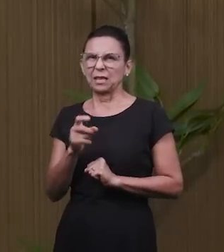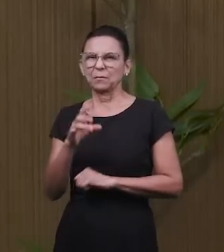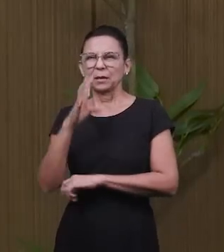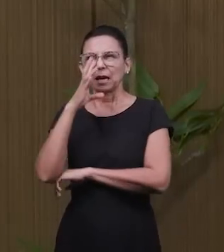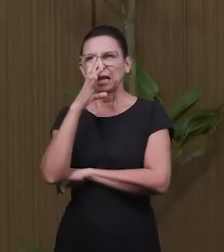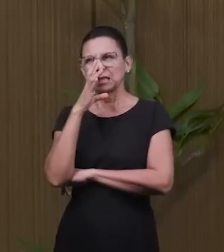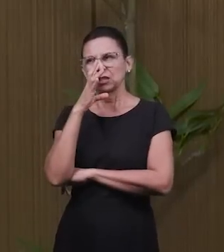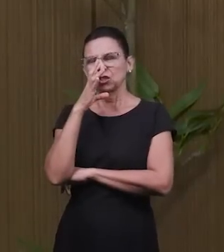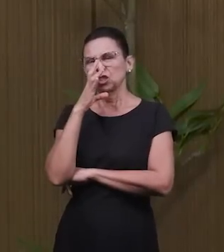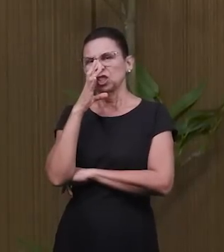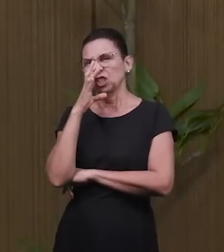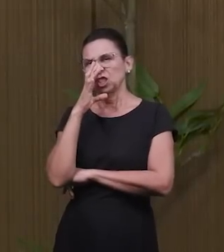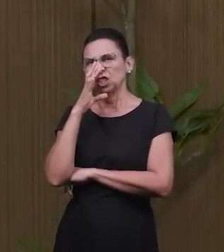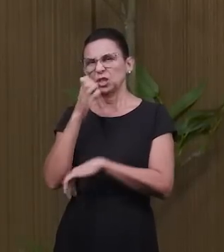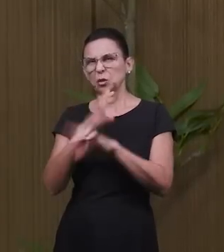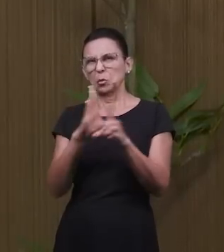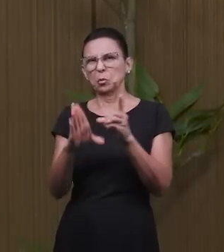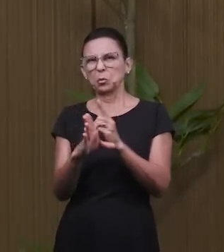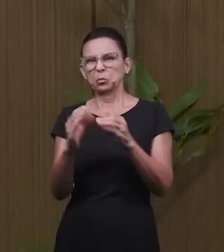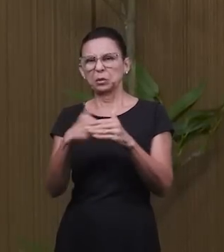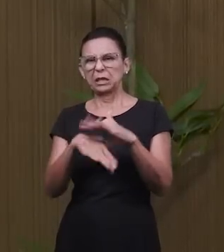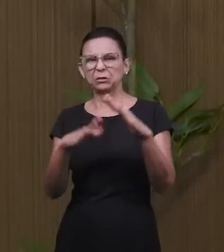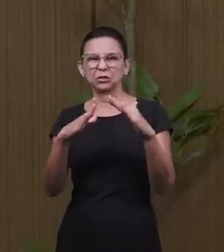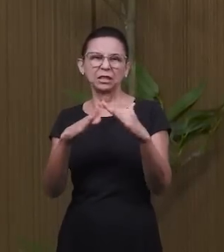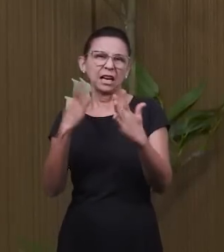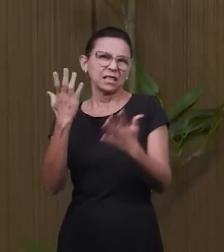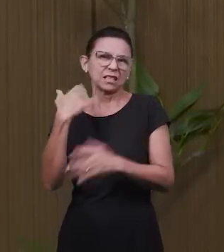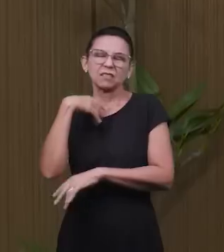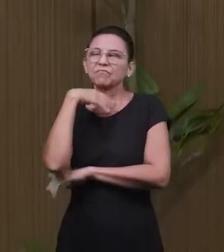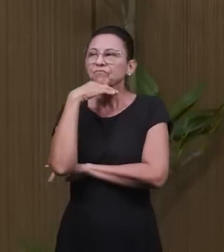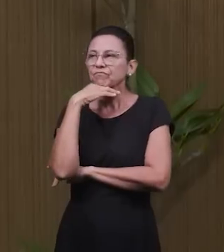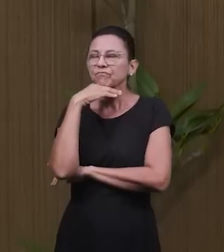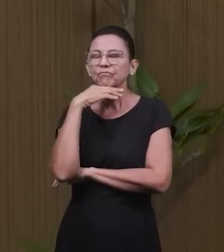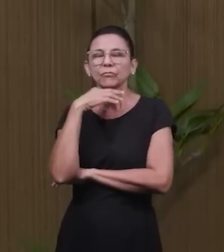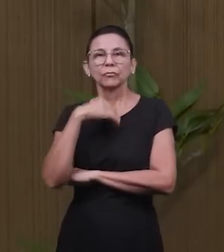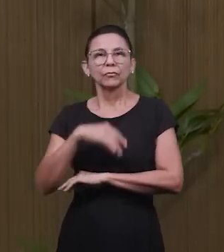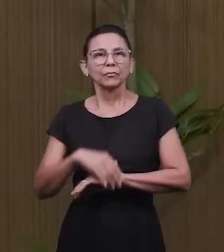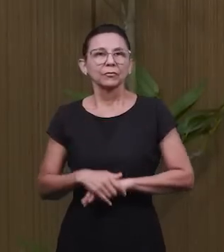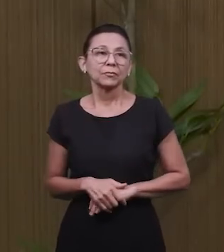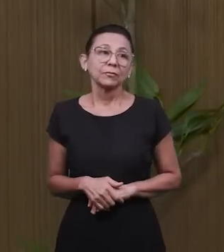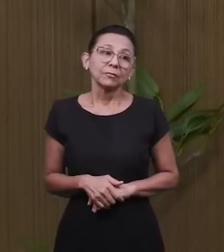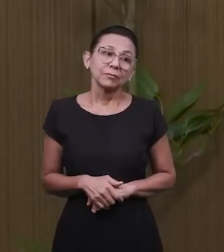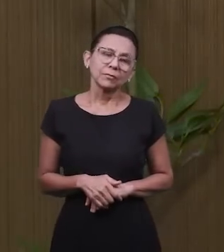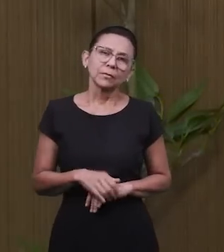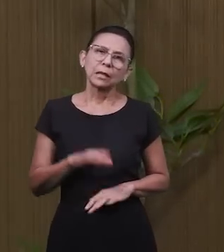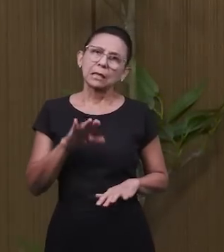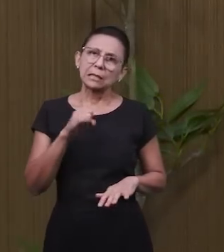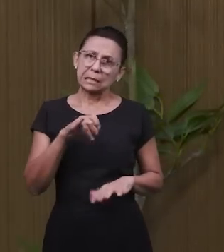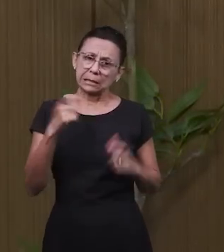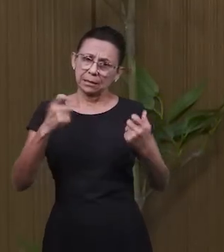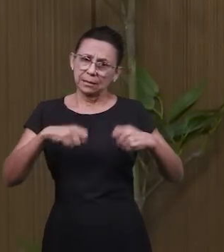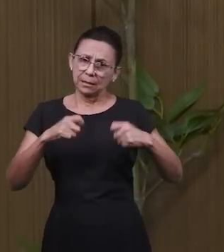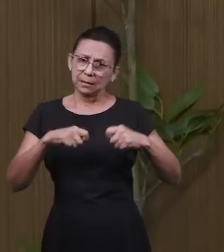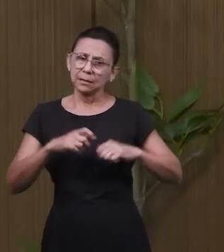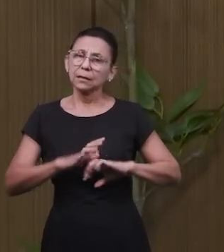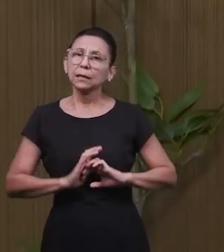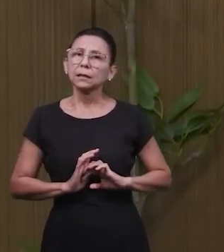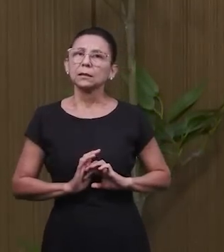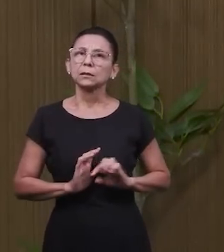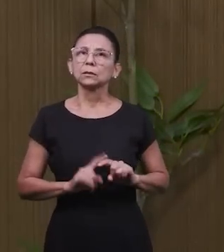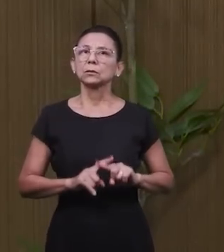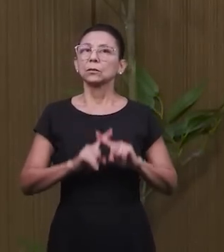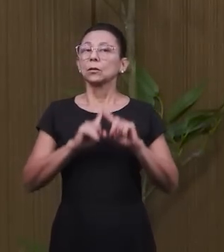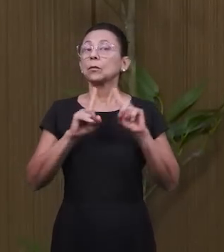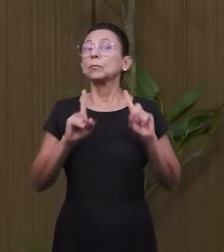E são chamados desigrejados. E você pode, numa necessidade, num momento, assistir culto em casa, mas isso não dispensa